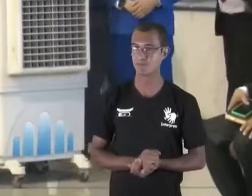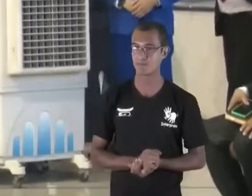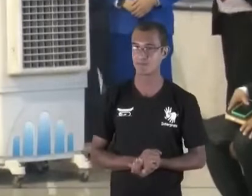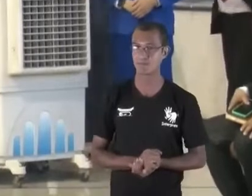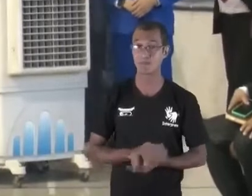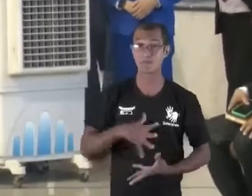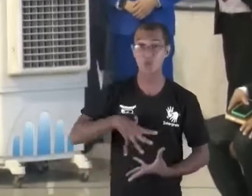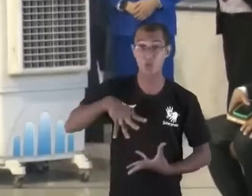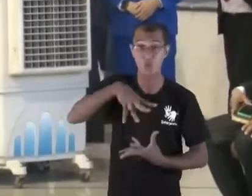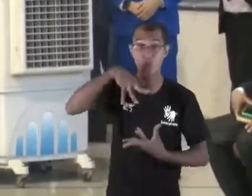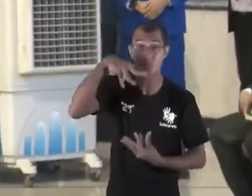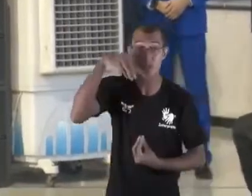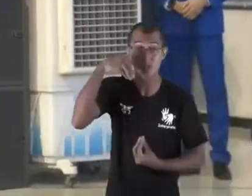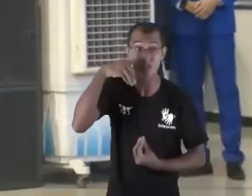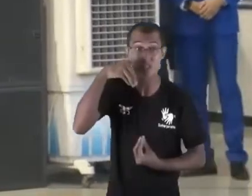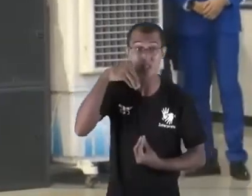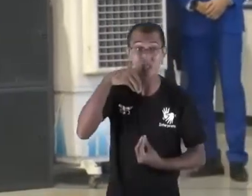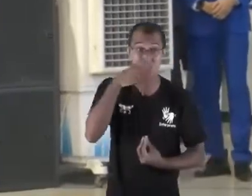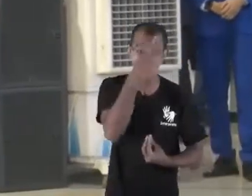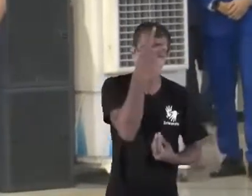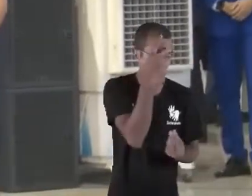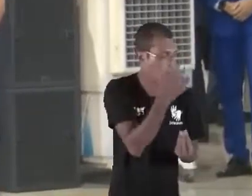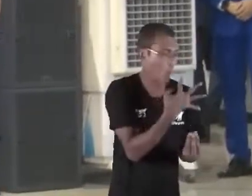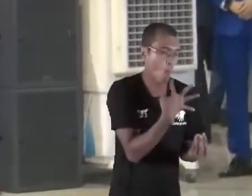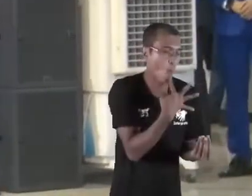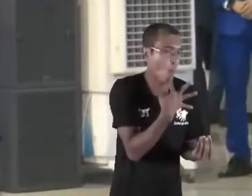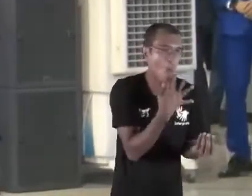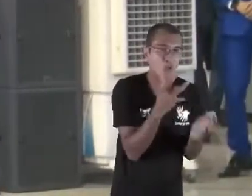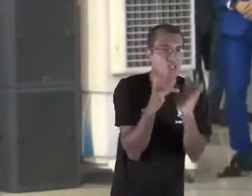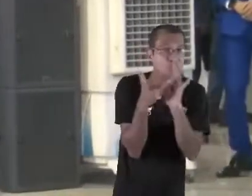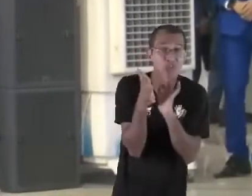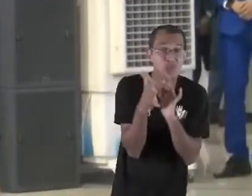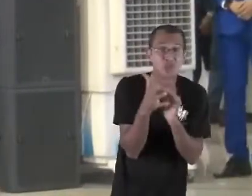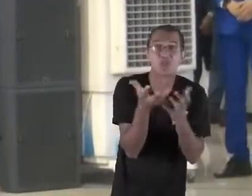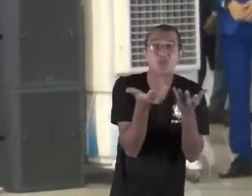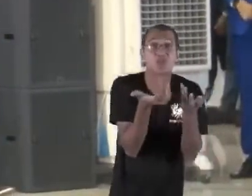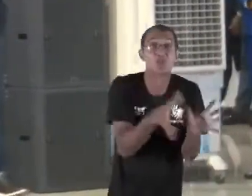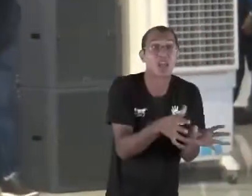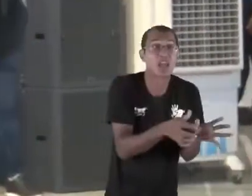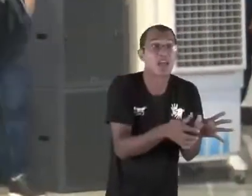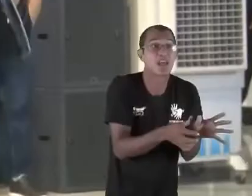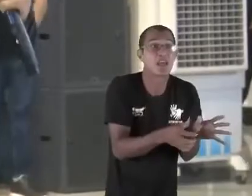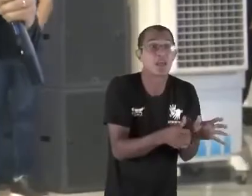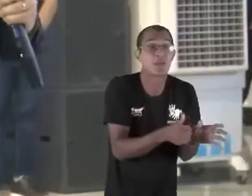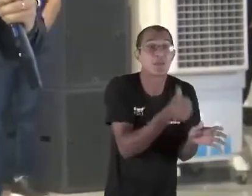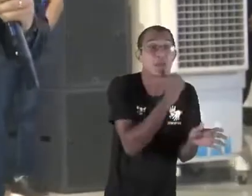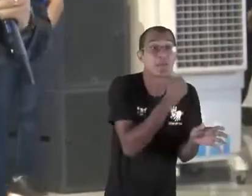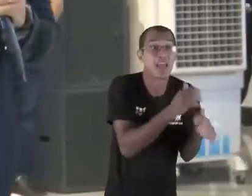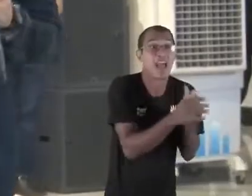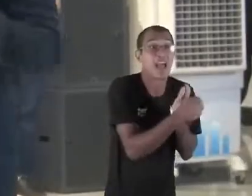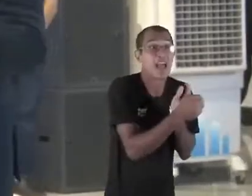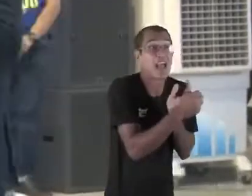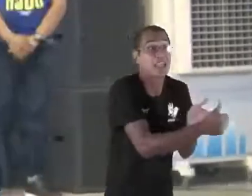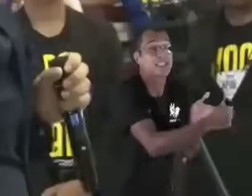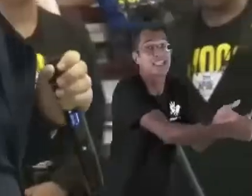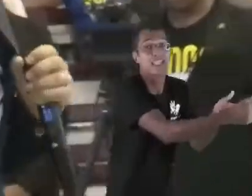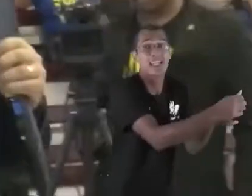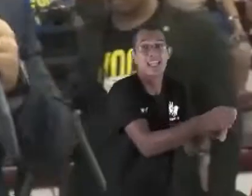O espírito do ímpio não quer beber, mas a carne leva.